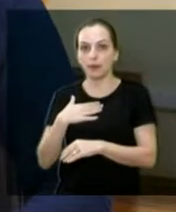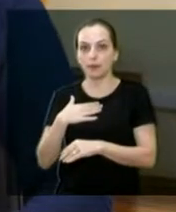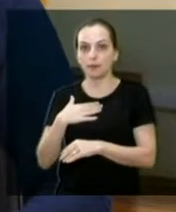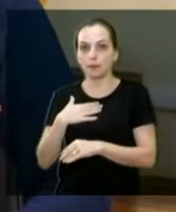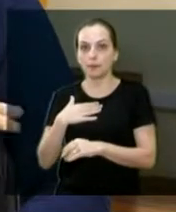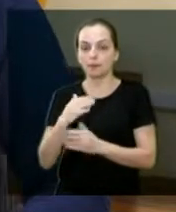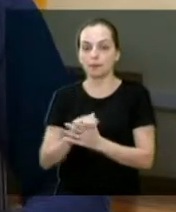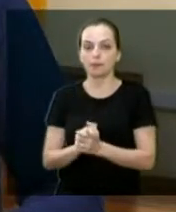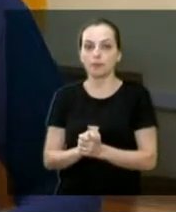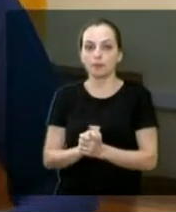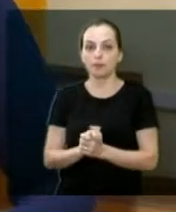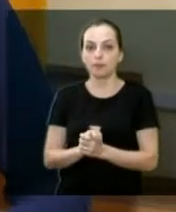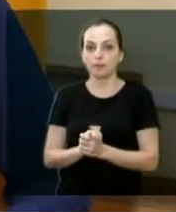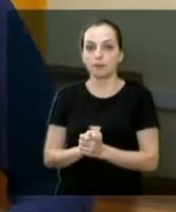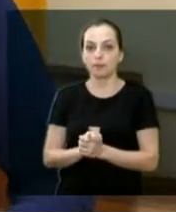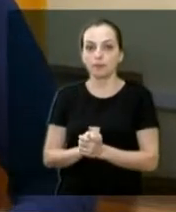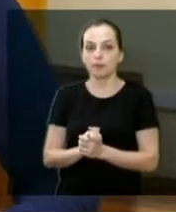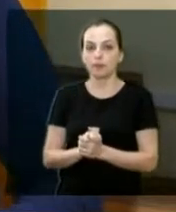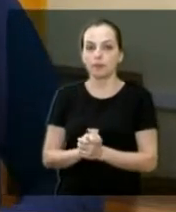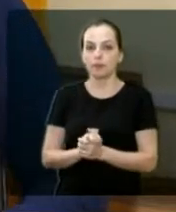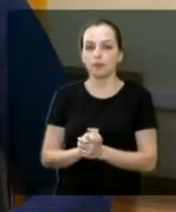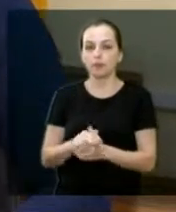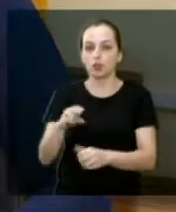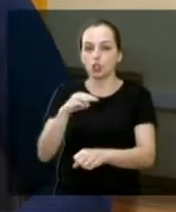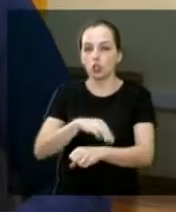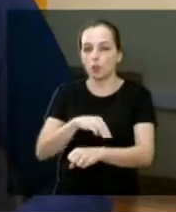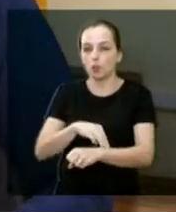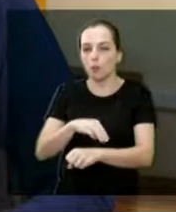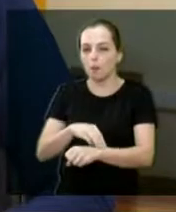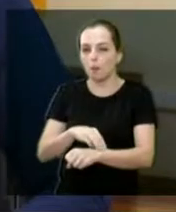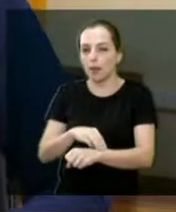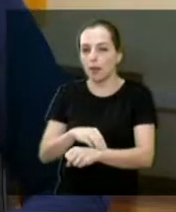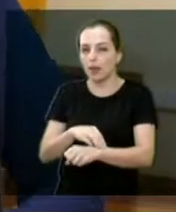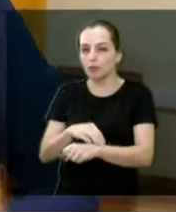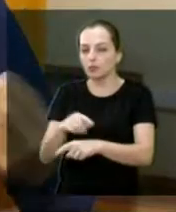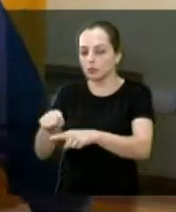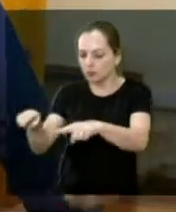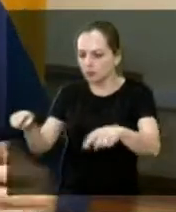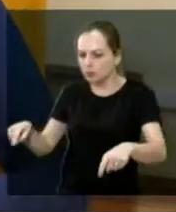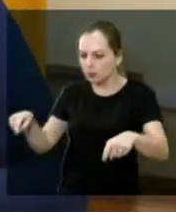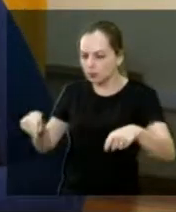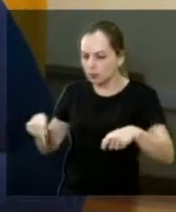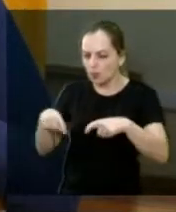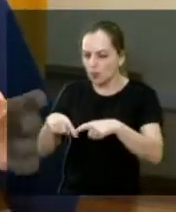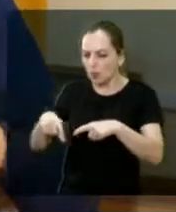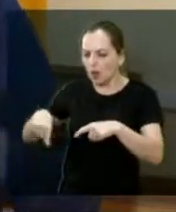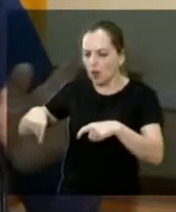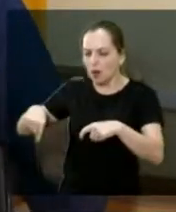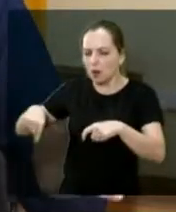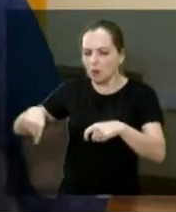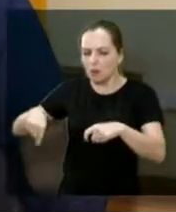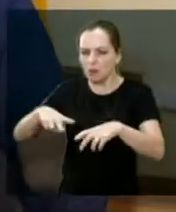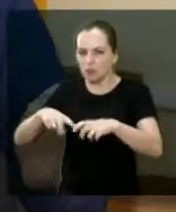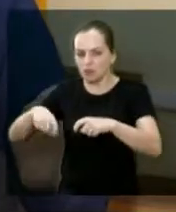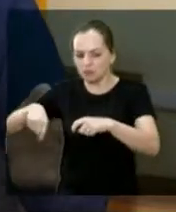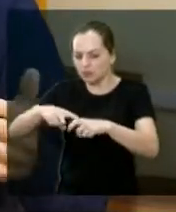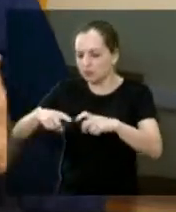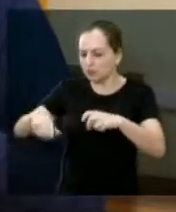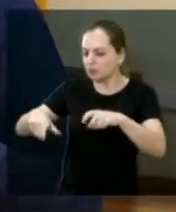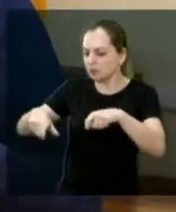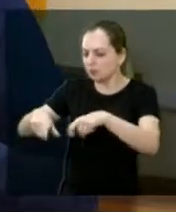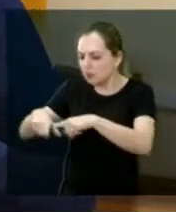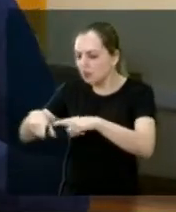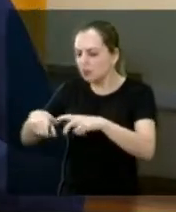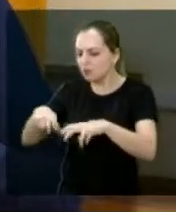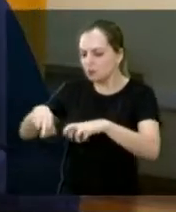Em determinado momento, saiu uma jogada dentro da área de Rio Preto, era bola para lá, batia, rebatia, saiu para escanteio. O